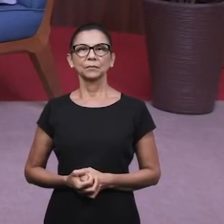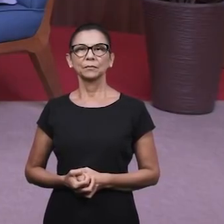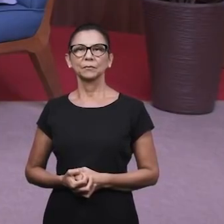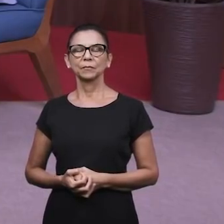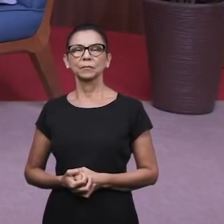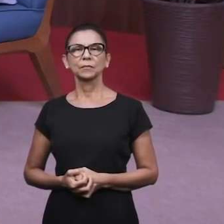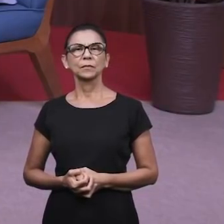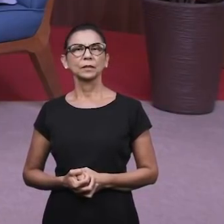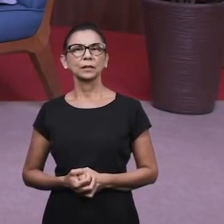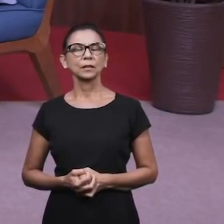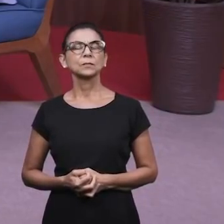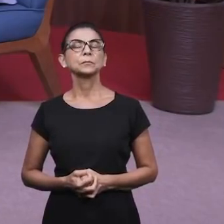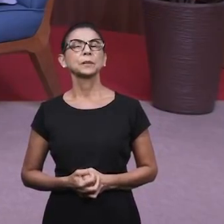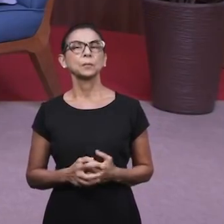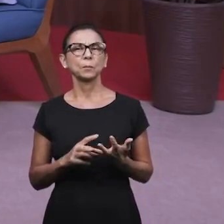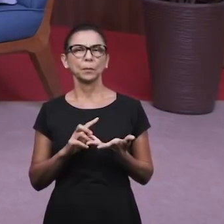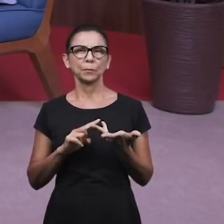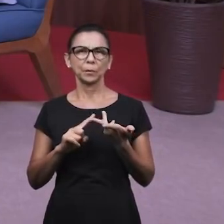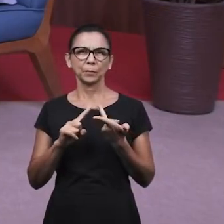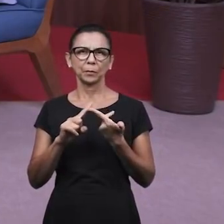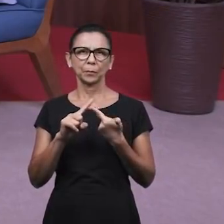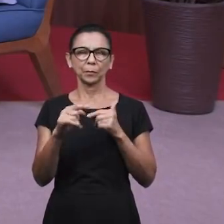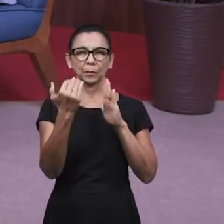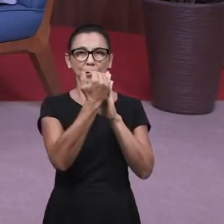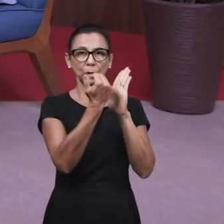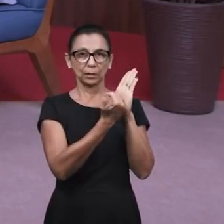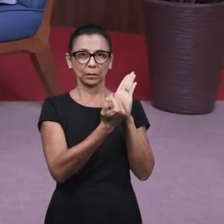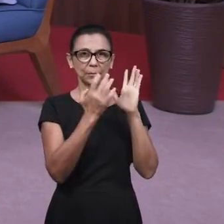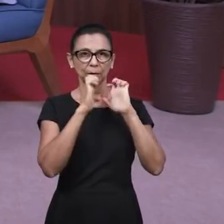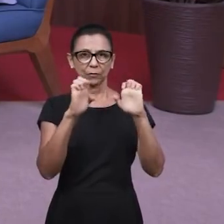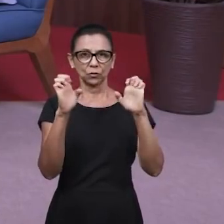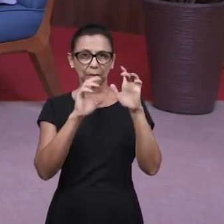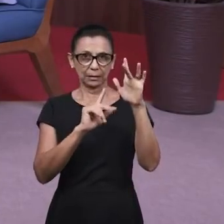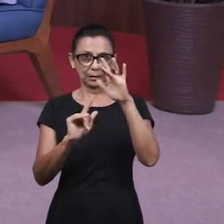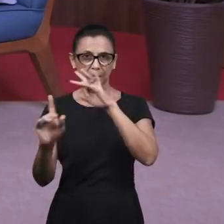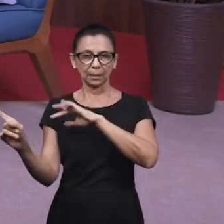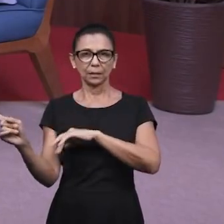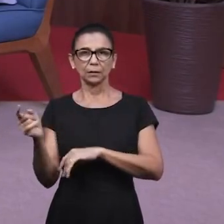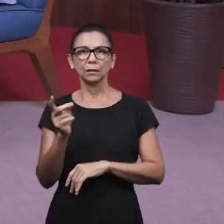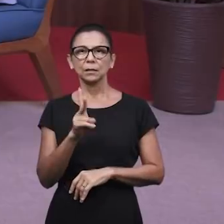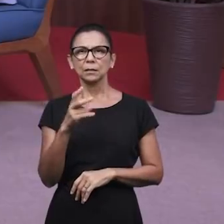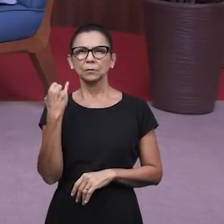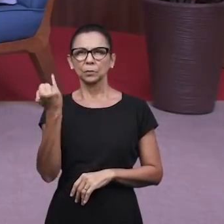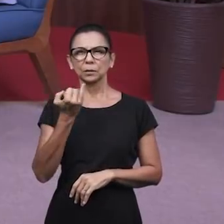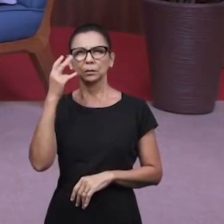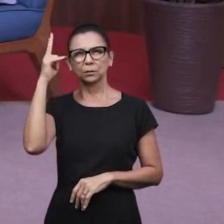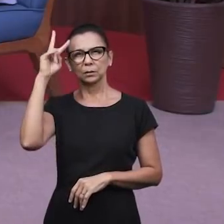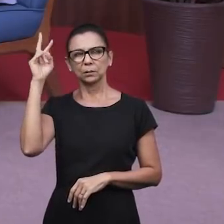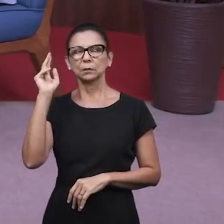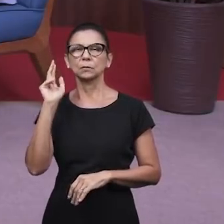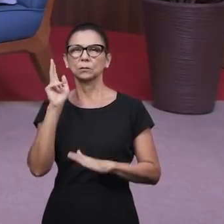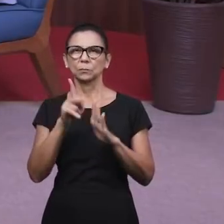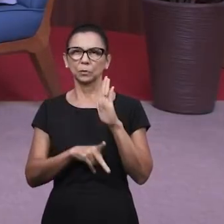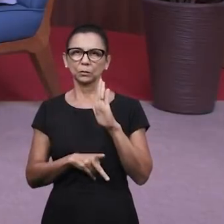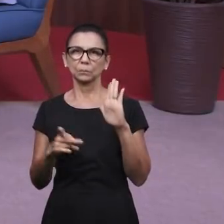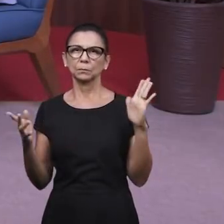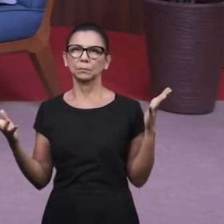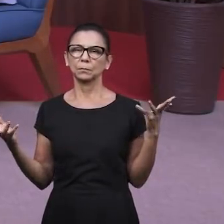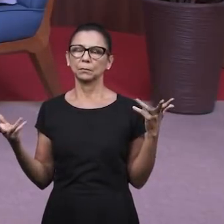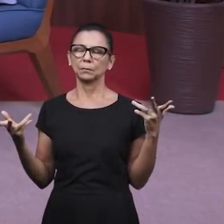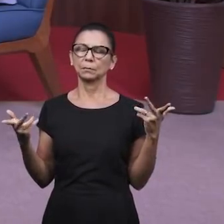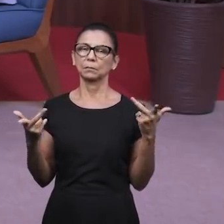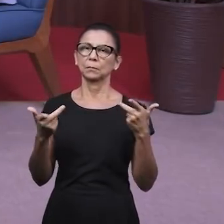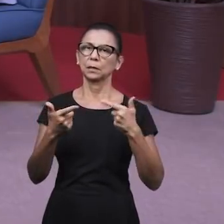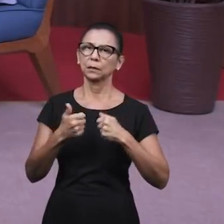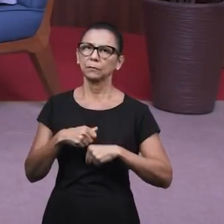Em todas as edições do programa Anunciando o Evangelho Eterno, nós sempre fazemos questão de lembrar aqui de um projeto que é maravilhoso, que